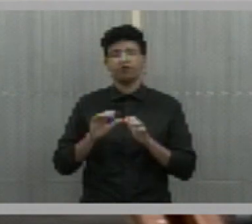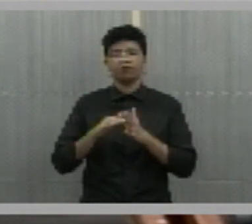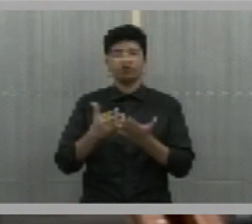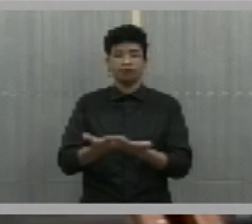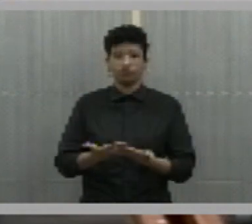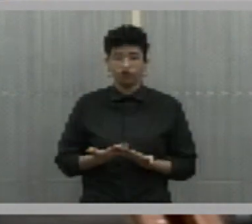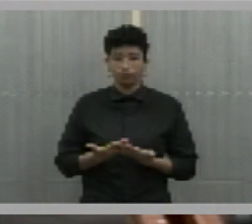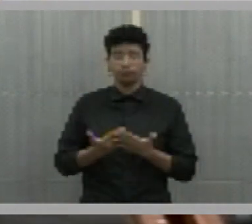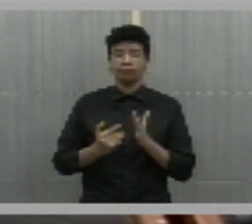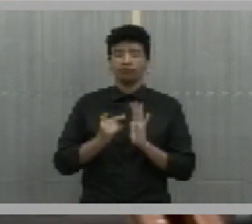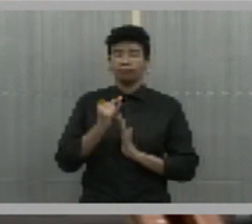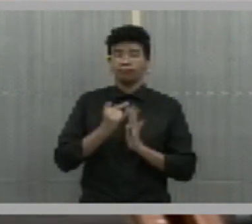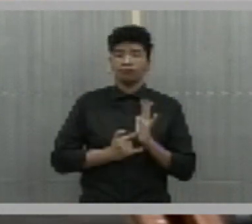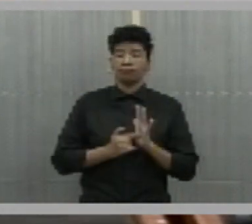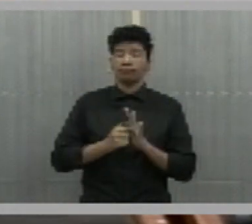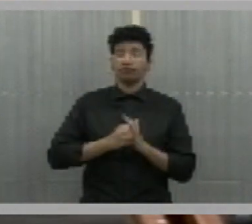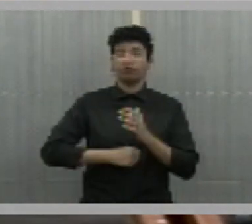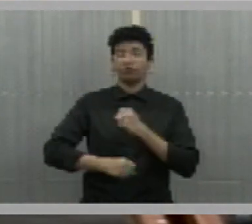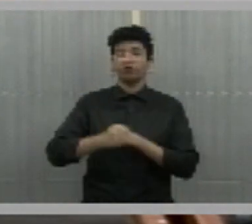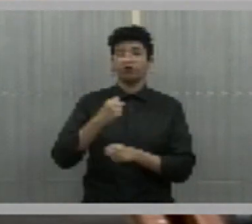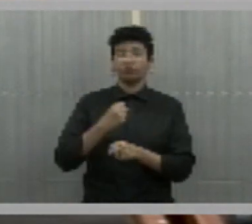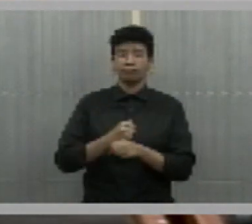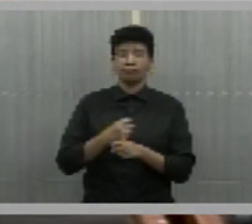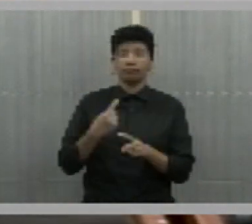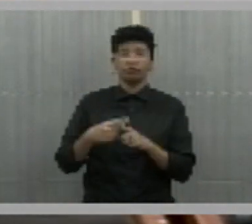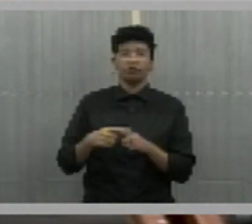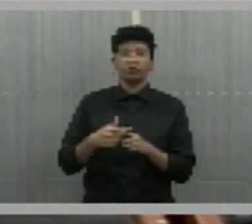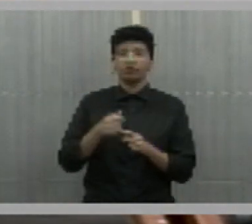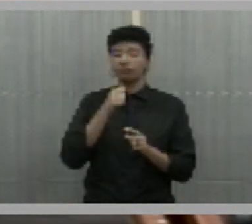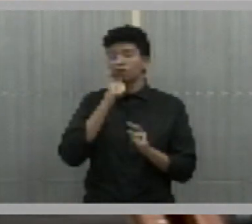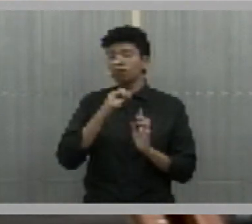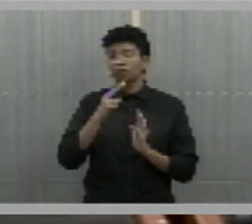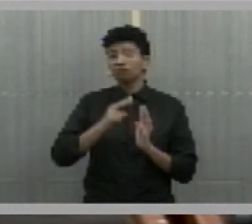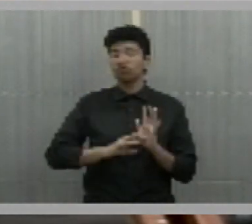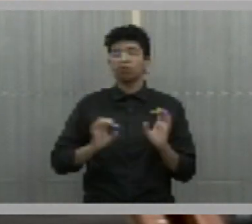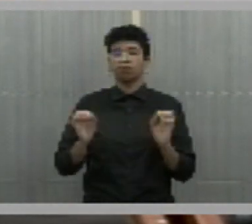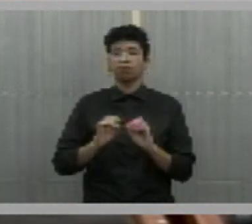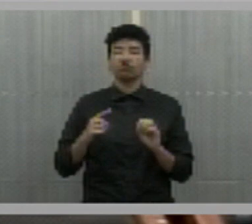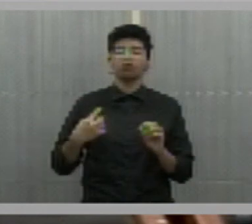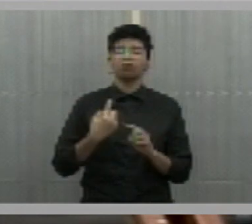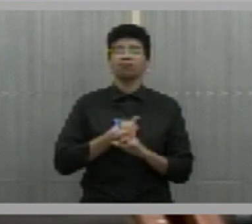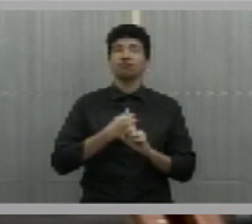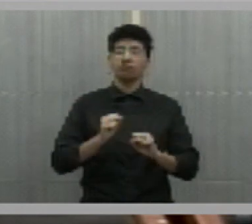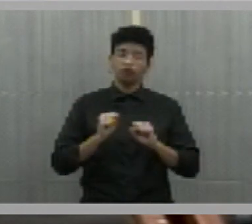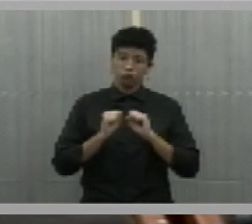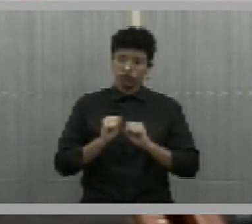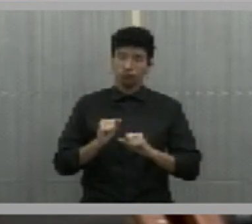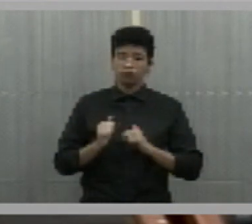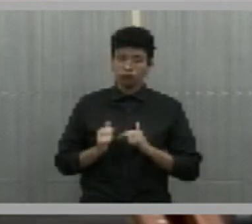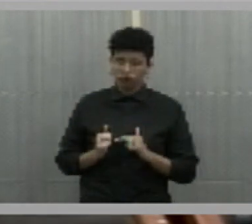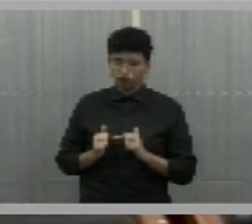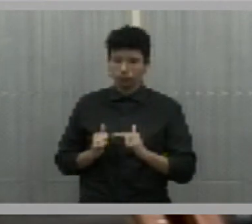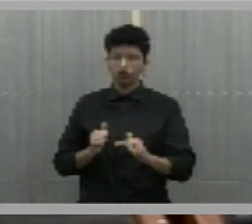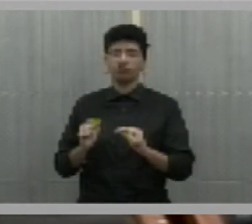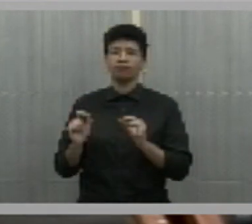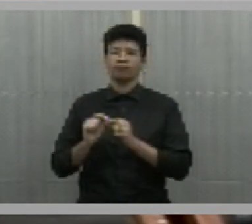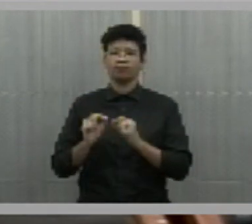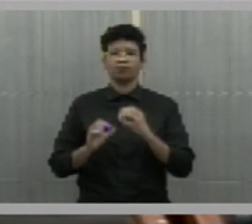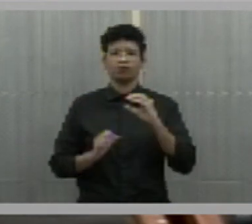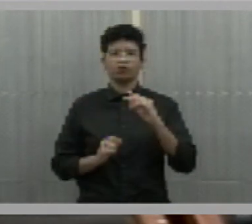que do ano passado está prejudicado porque não foi lido aqui, para que a gente possa, sim, instalar uma